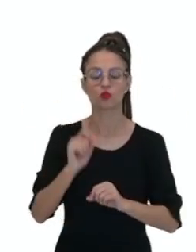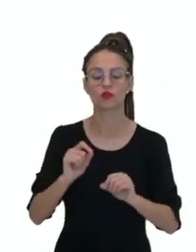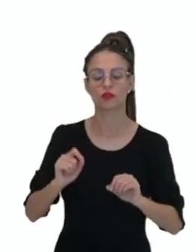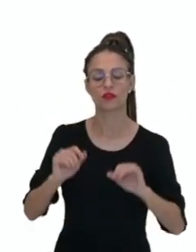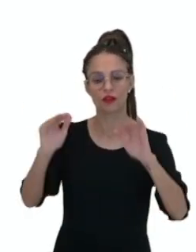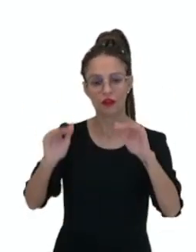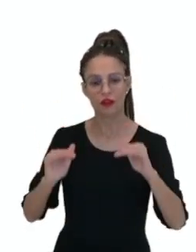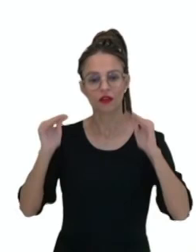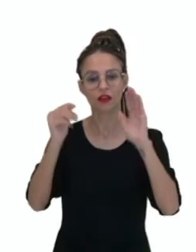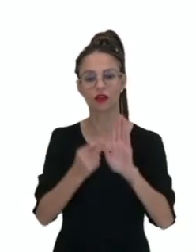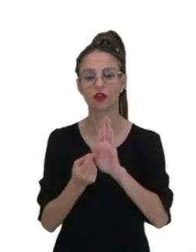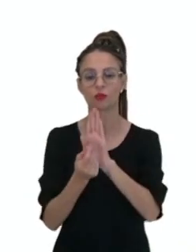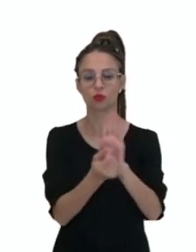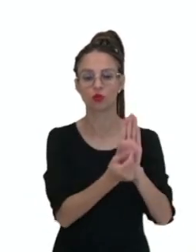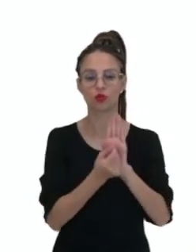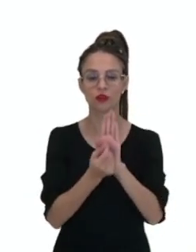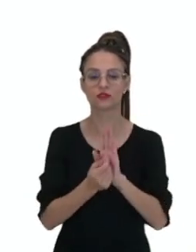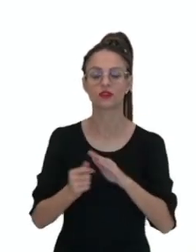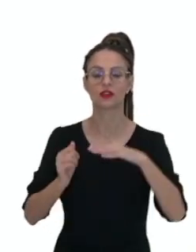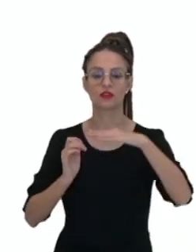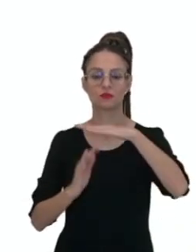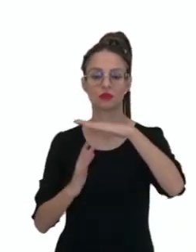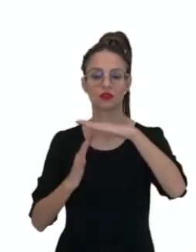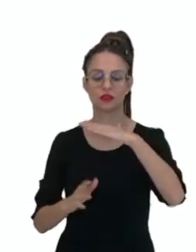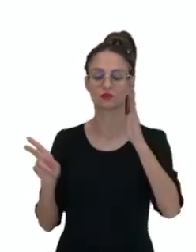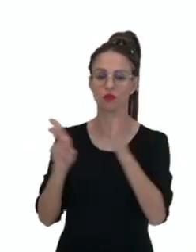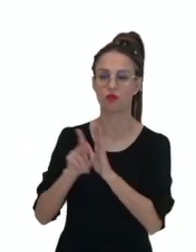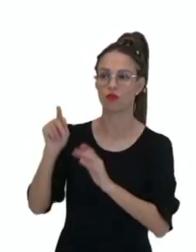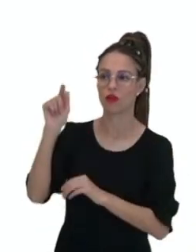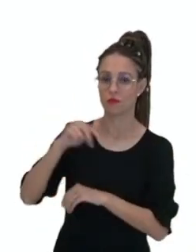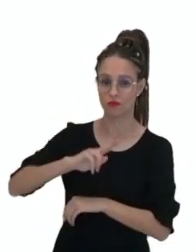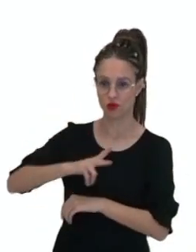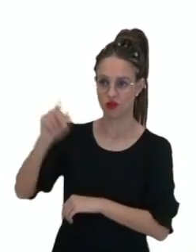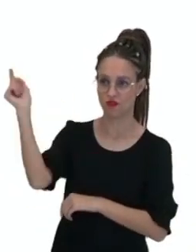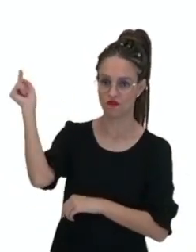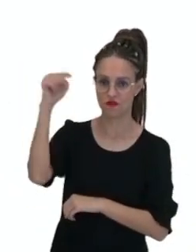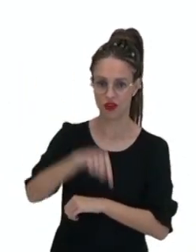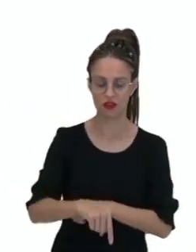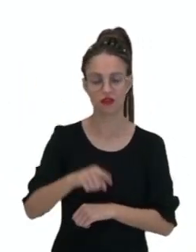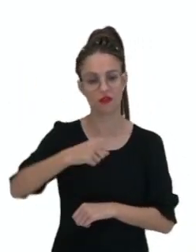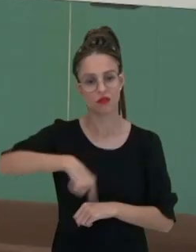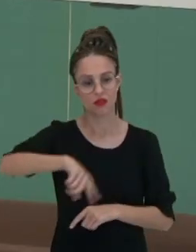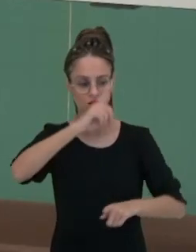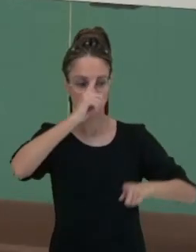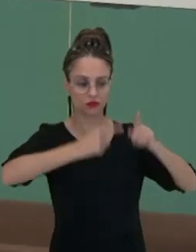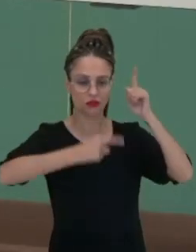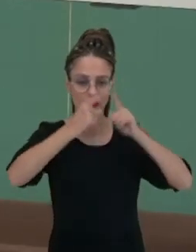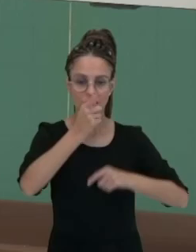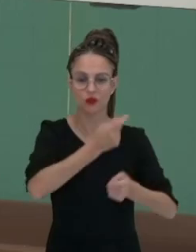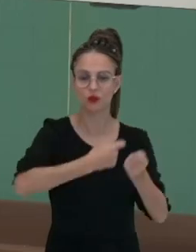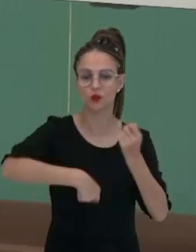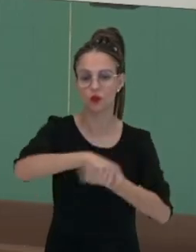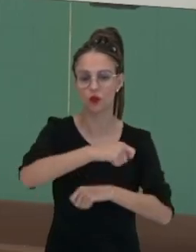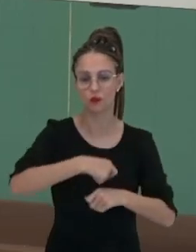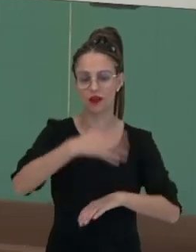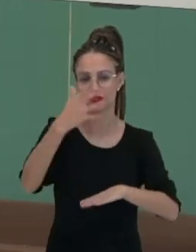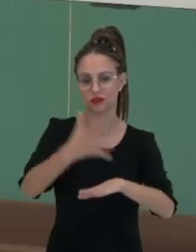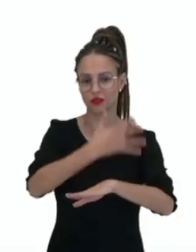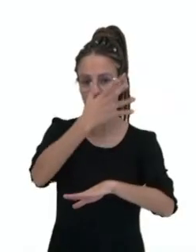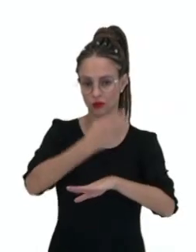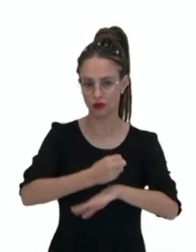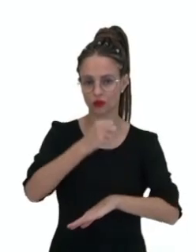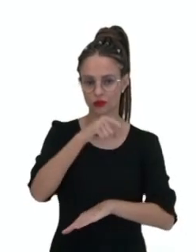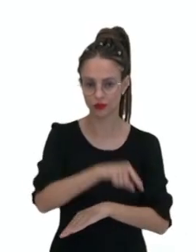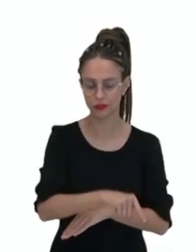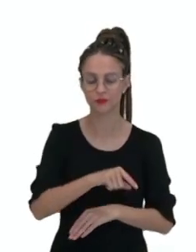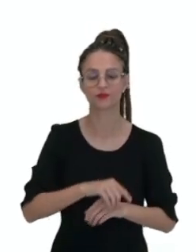burguesia composta por imigrantes vindos de Portugal e que comandavam ali o comércio da colônia.